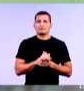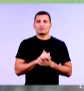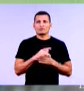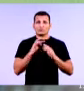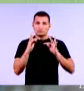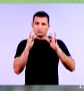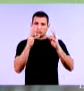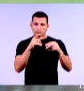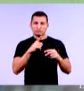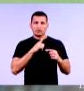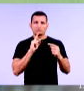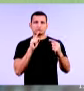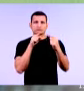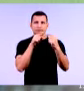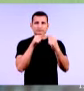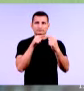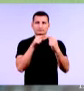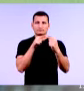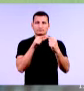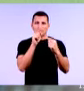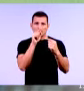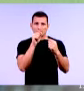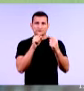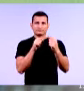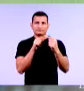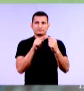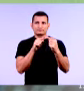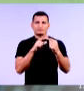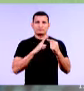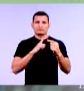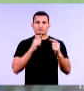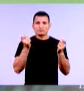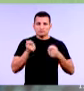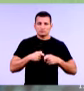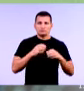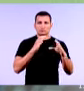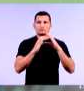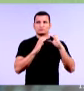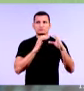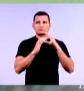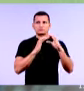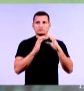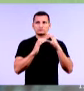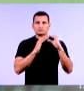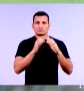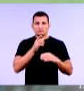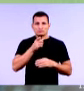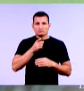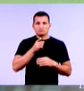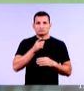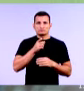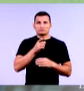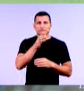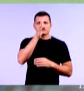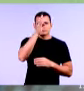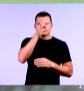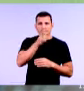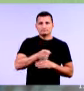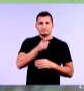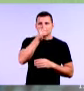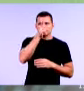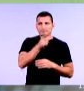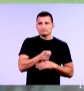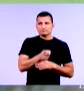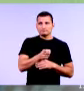que está conectado aqui, ó, tem condição de se comunicar através desse link, dessa conexão de